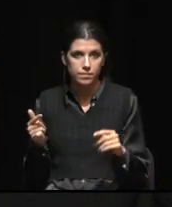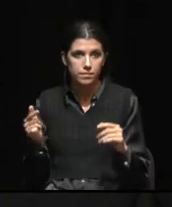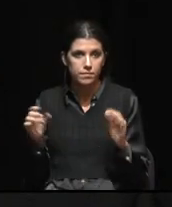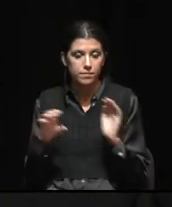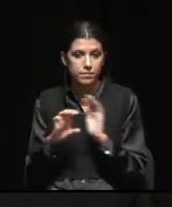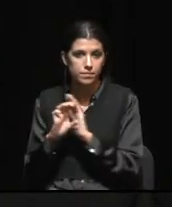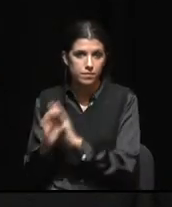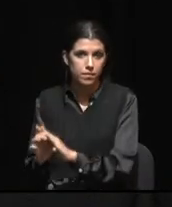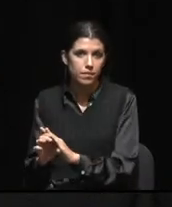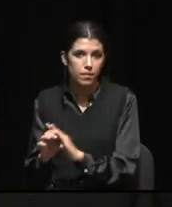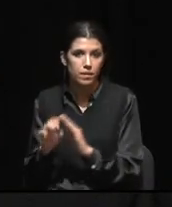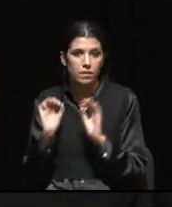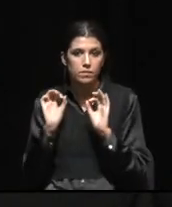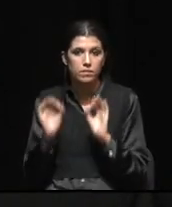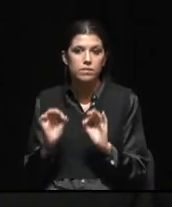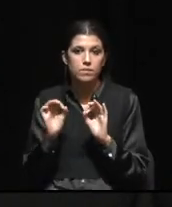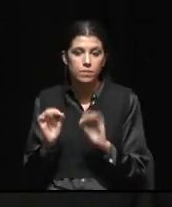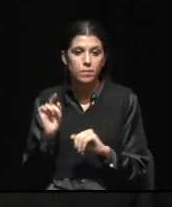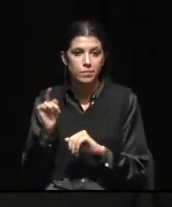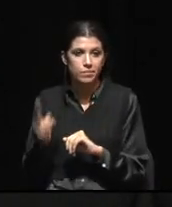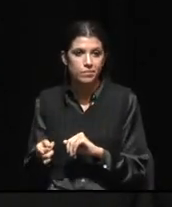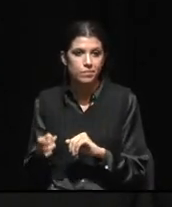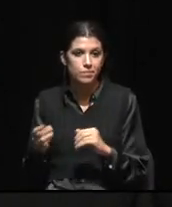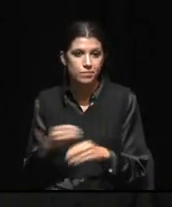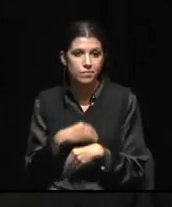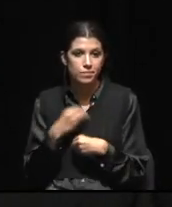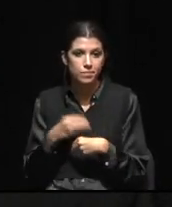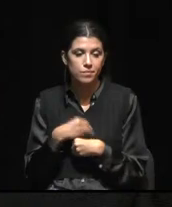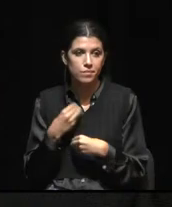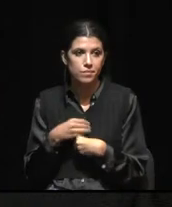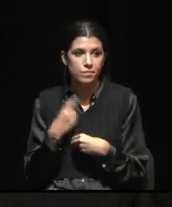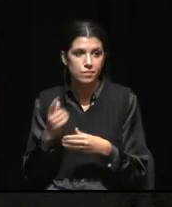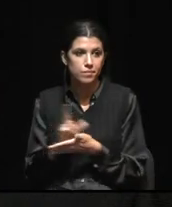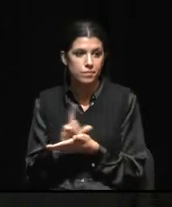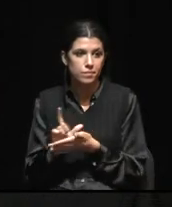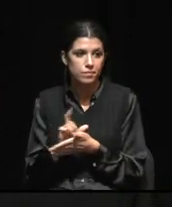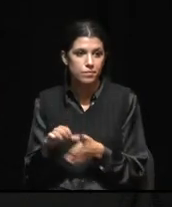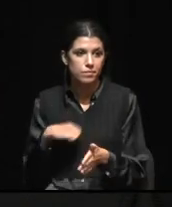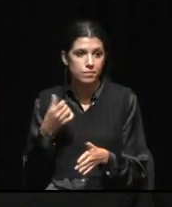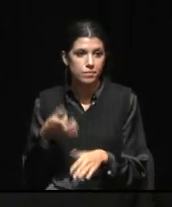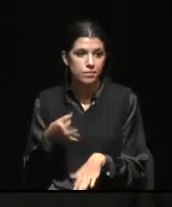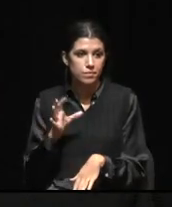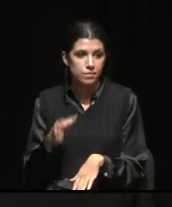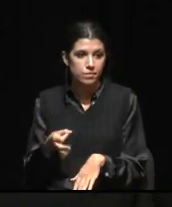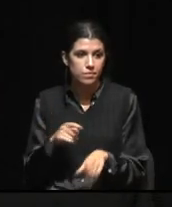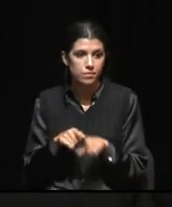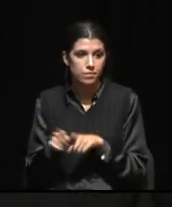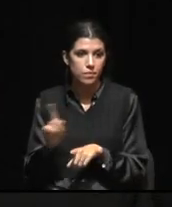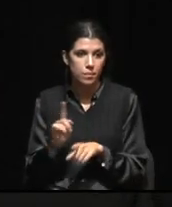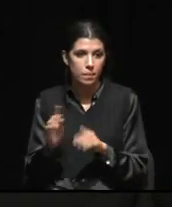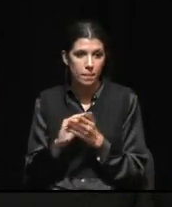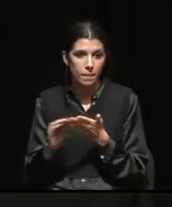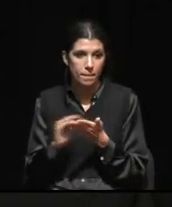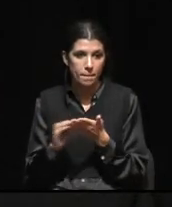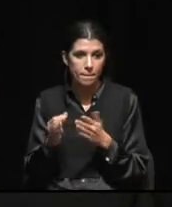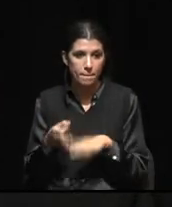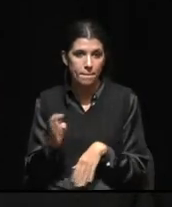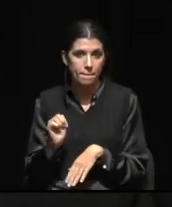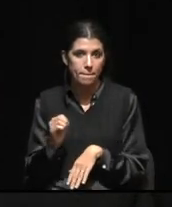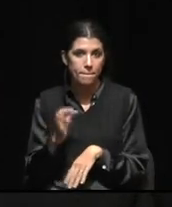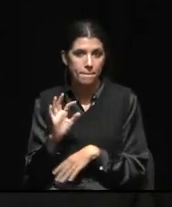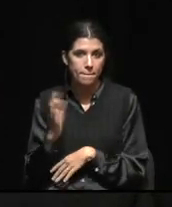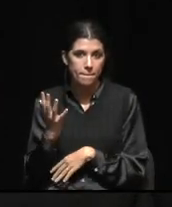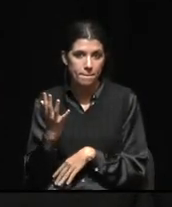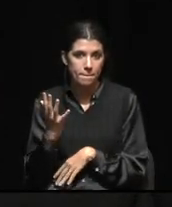chega quem vota a favor bloco Livre pev PCP deputados não inscritos PS e